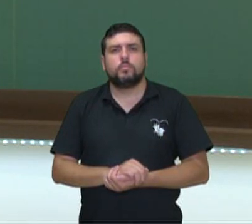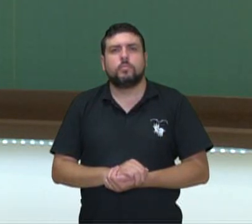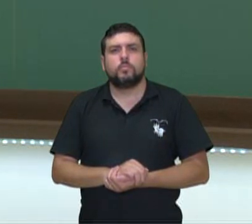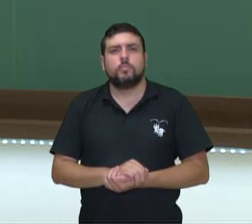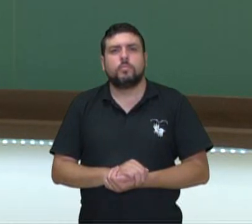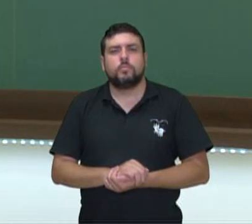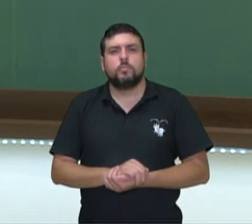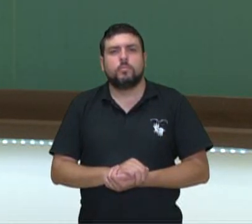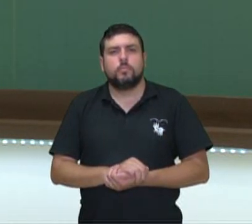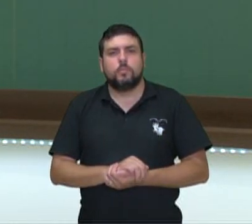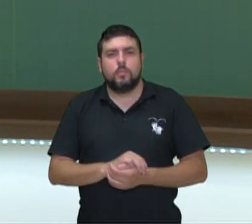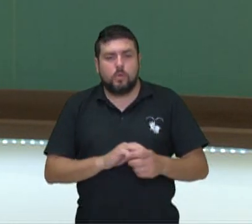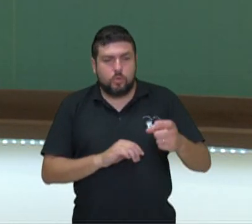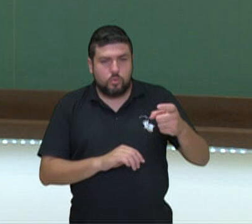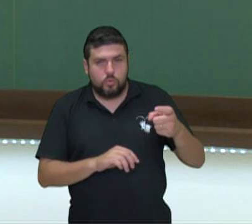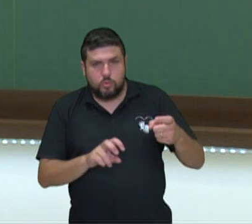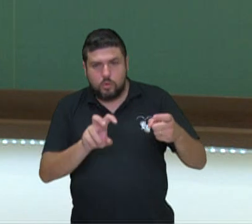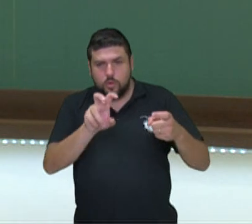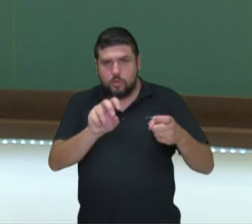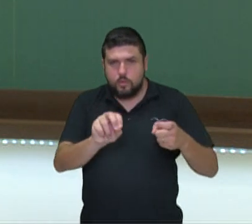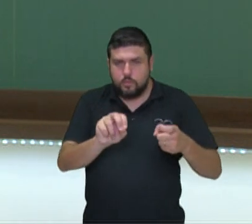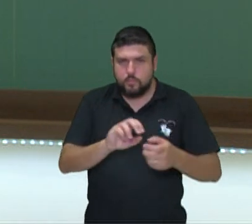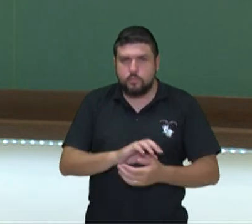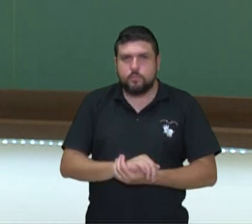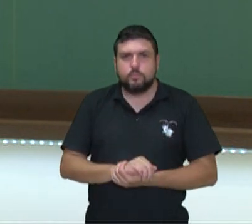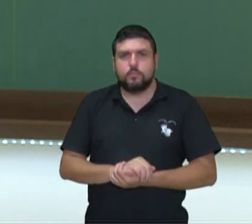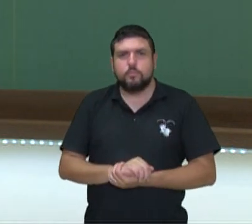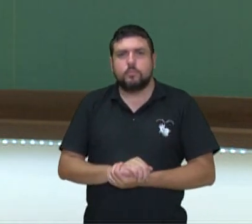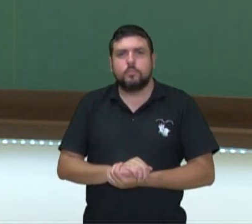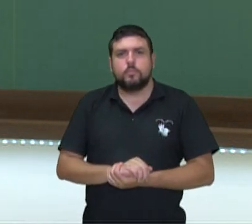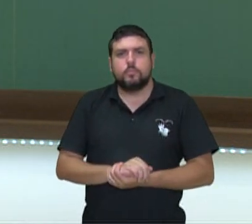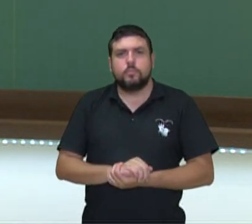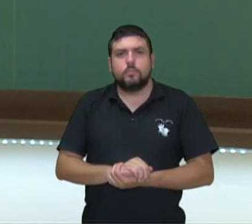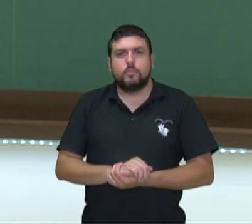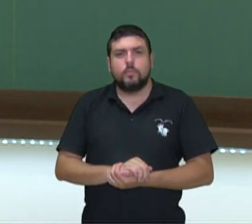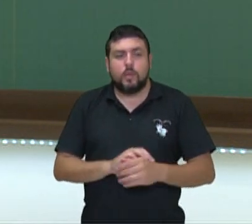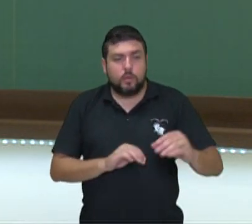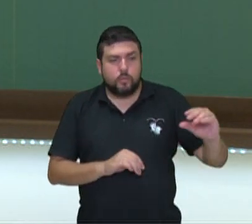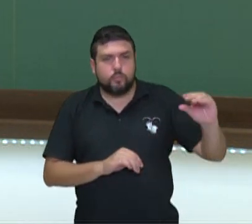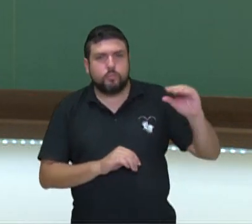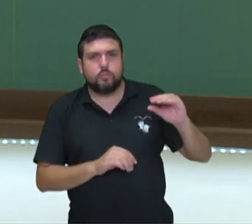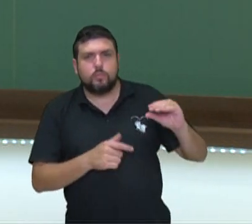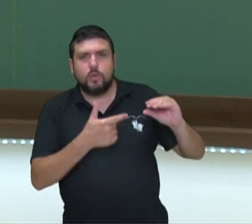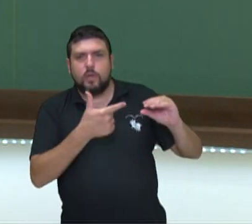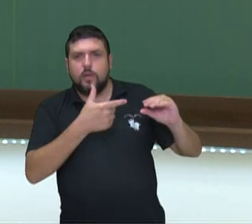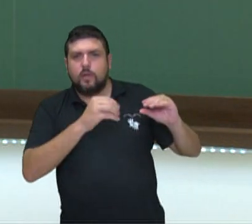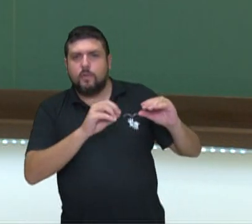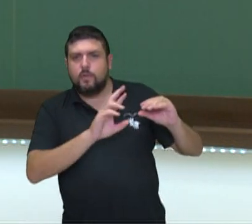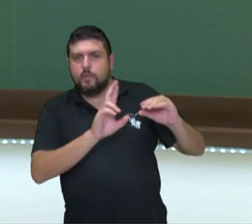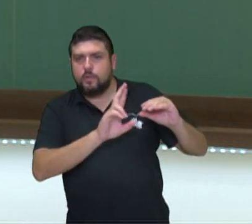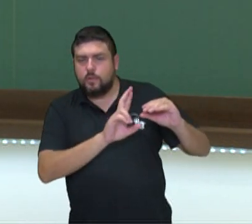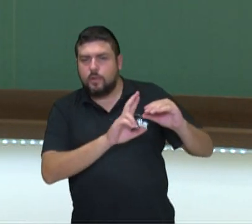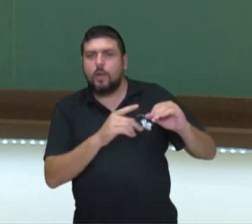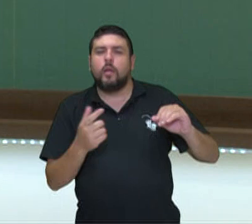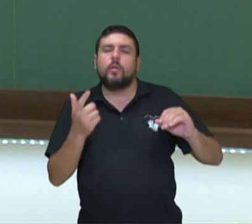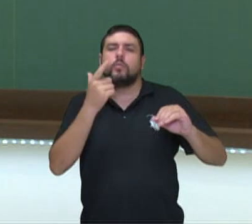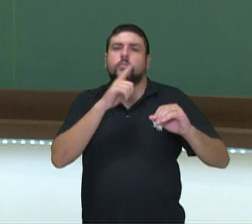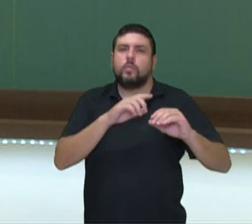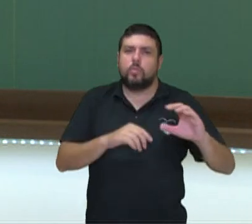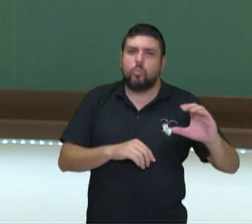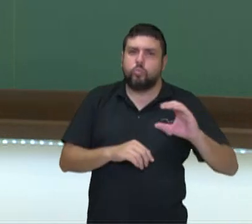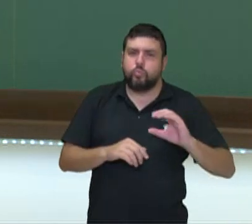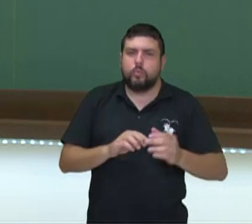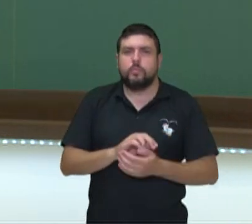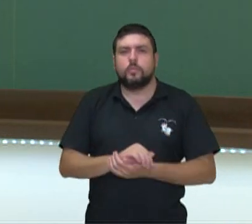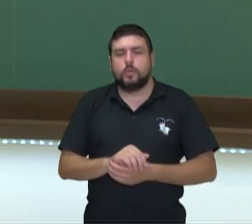unidades, 250, menos 30, R$20. Aí sim eu tenho uma condição de lucro nessa situação problema. Tem